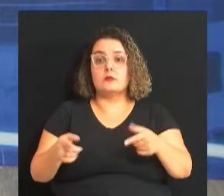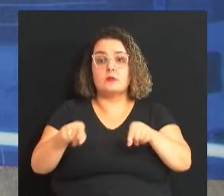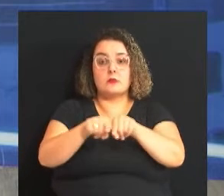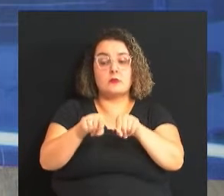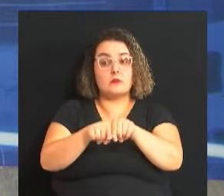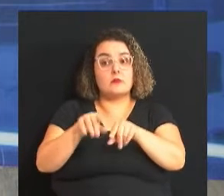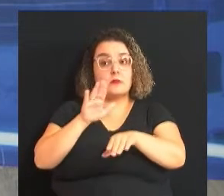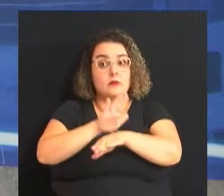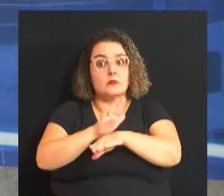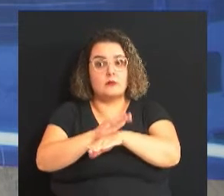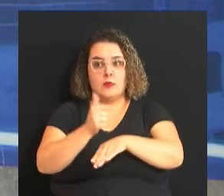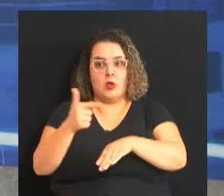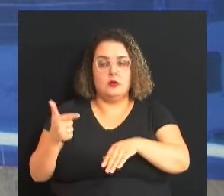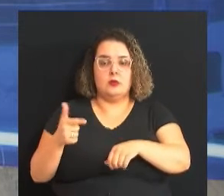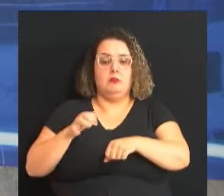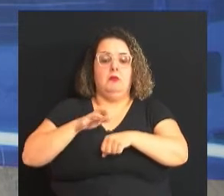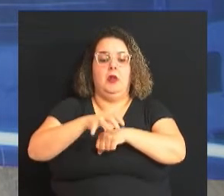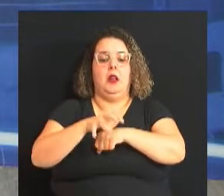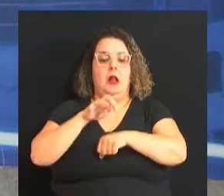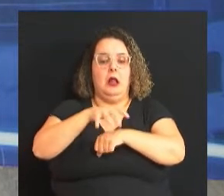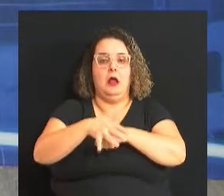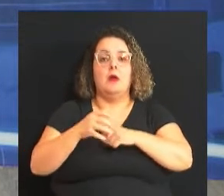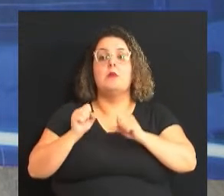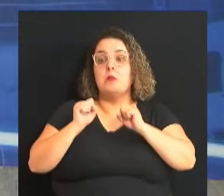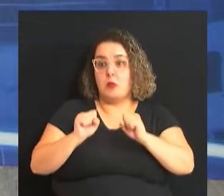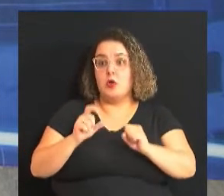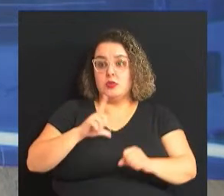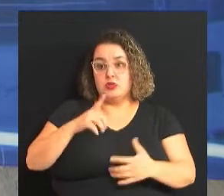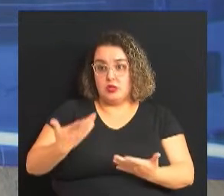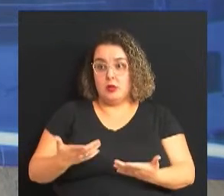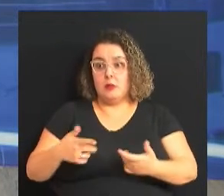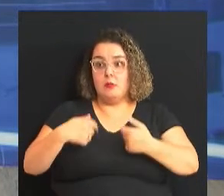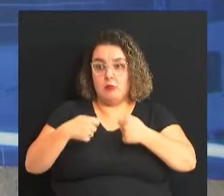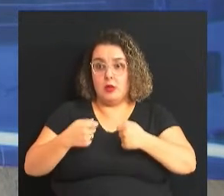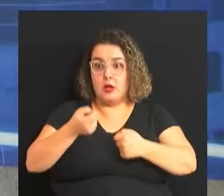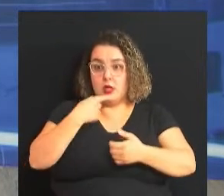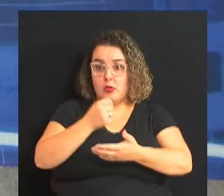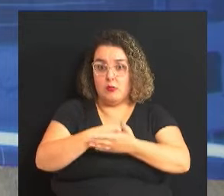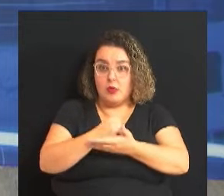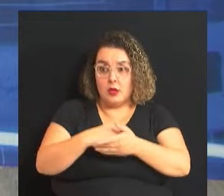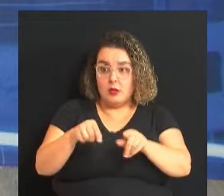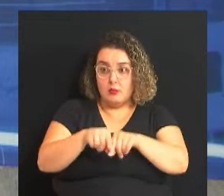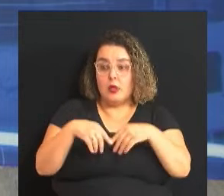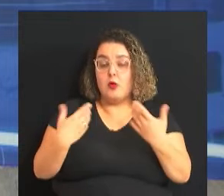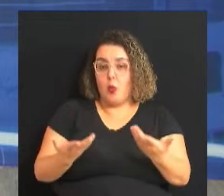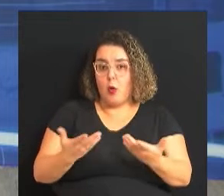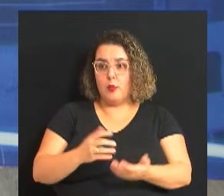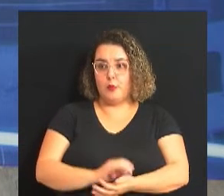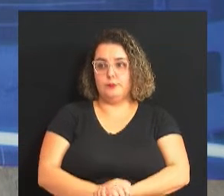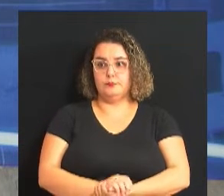a não ter infecção, não sei se pode vir a ter, precisa tomar algum remédio também?